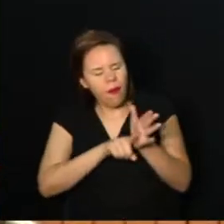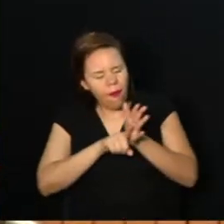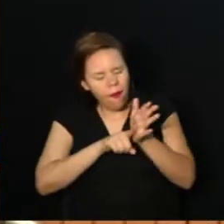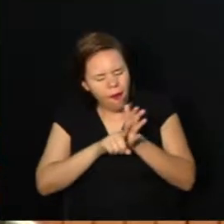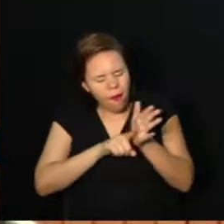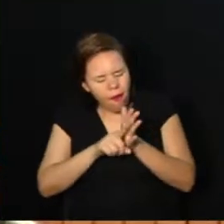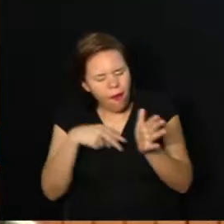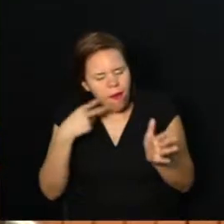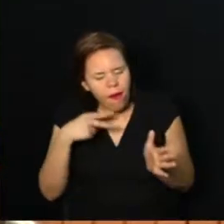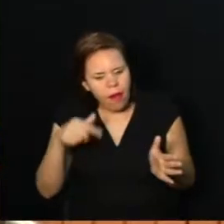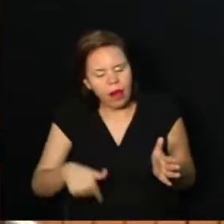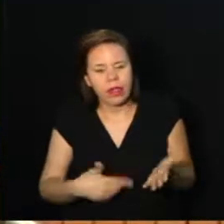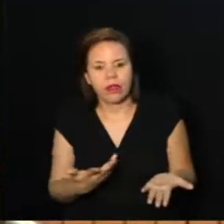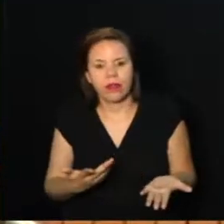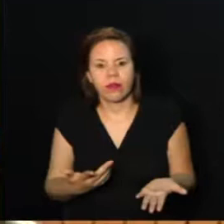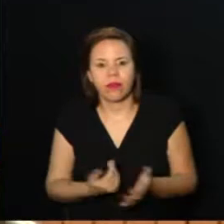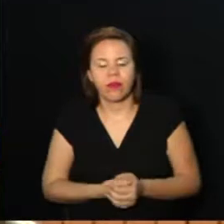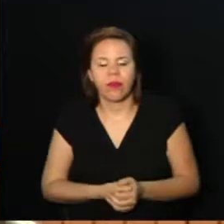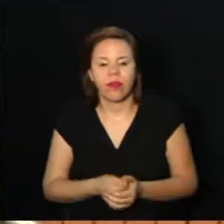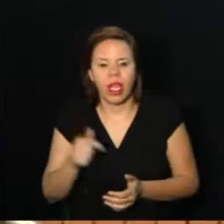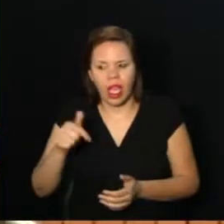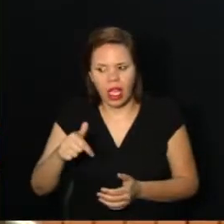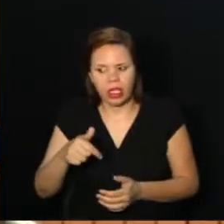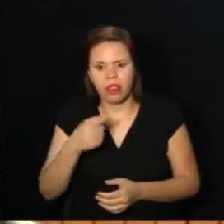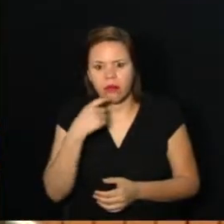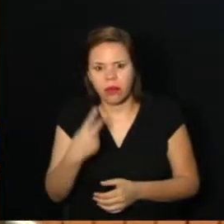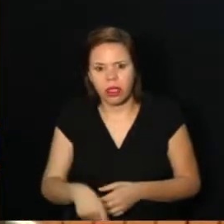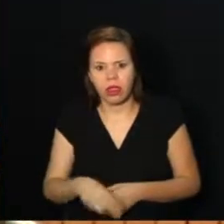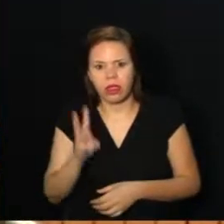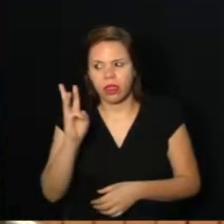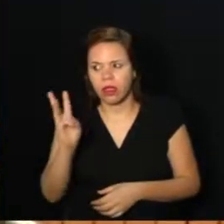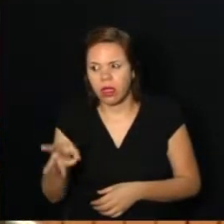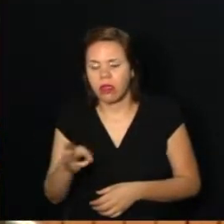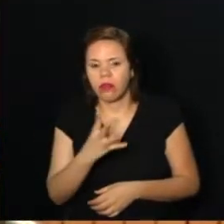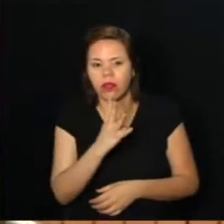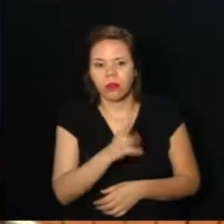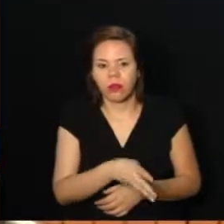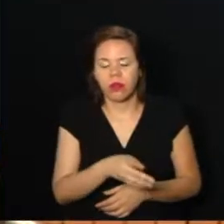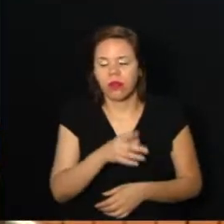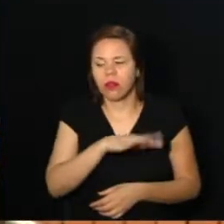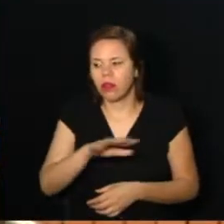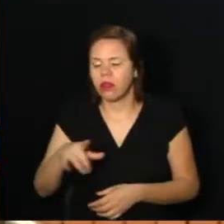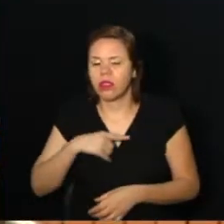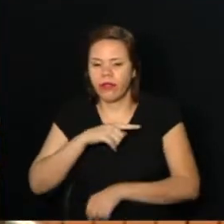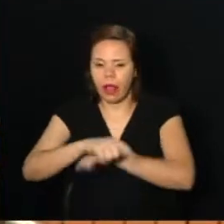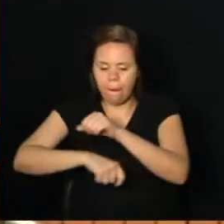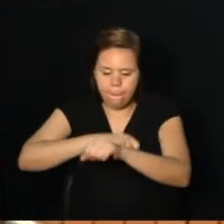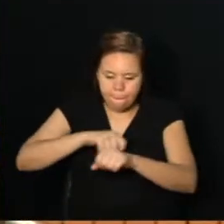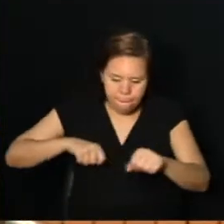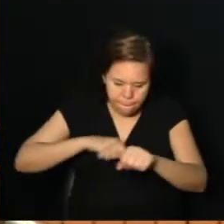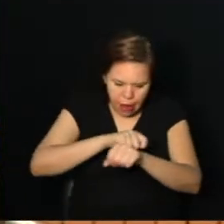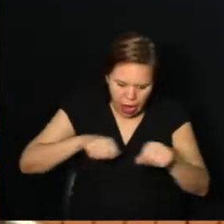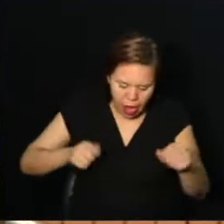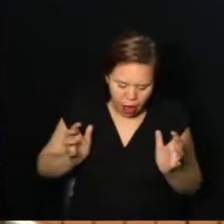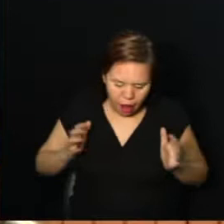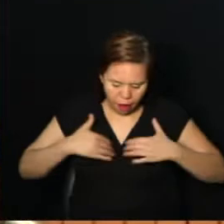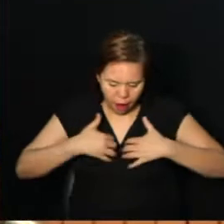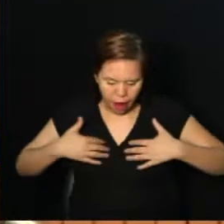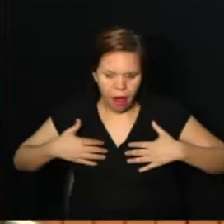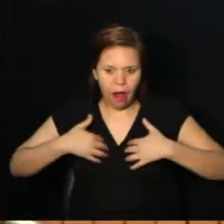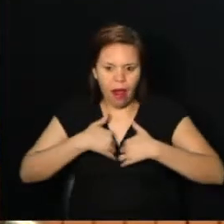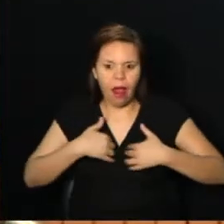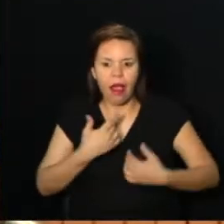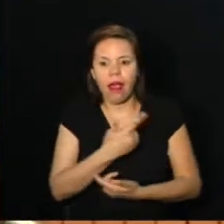e aqui na região são 3 ou 4 mil crianças que ficam em casa amarradas, autistas porque não tem,